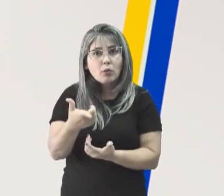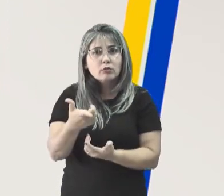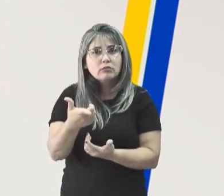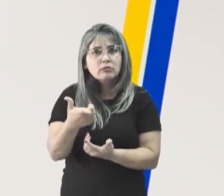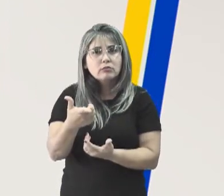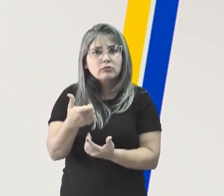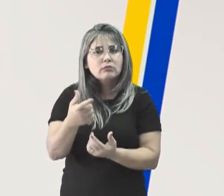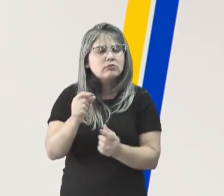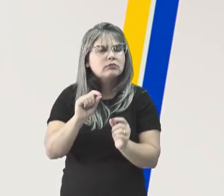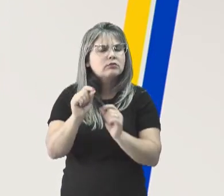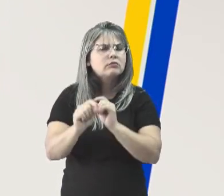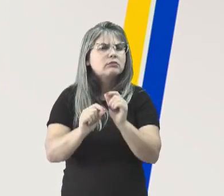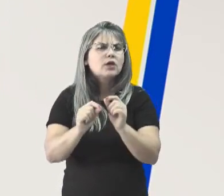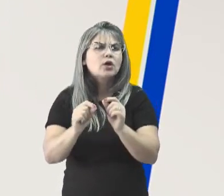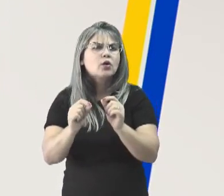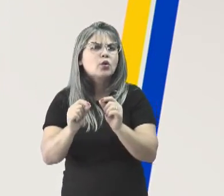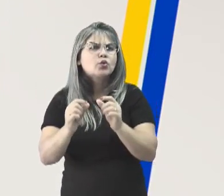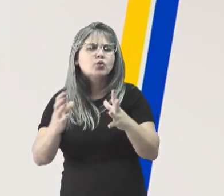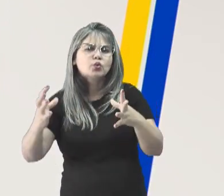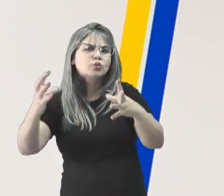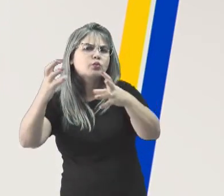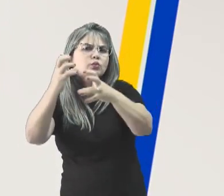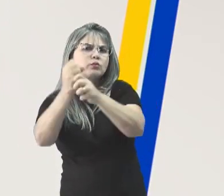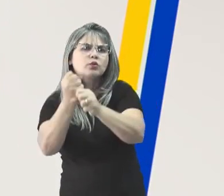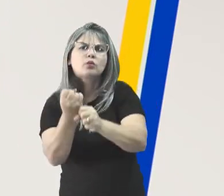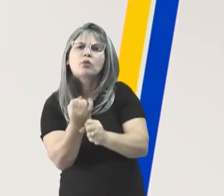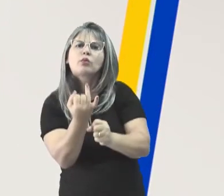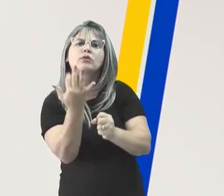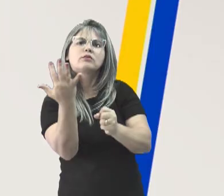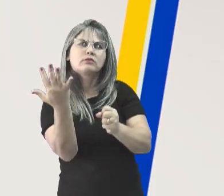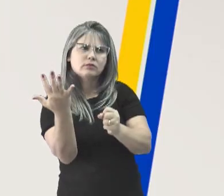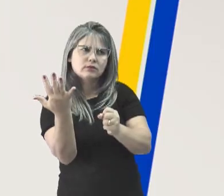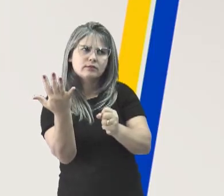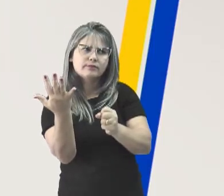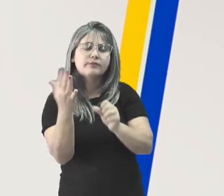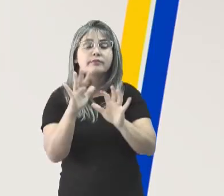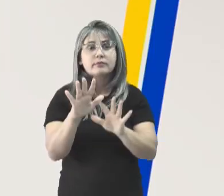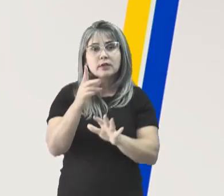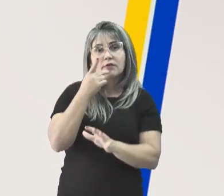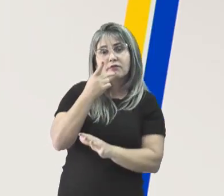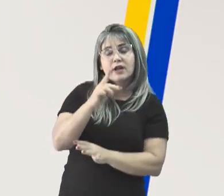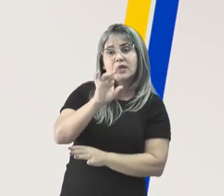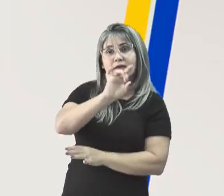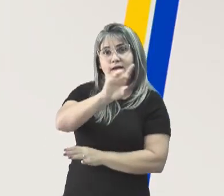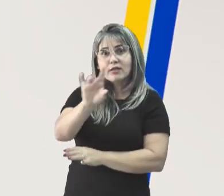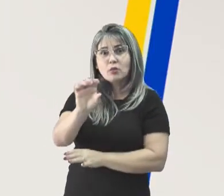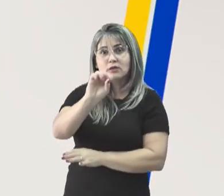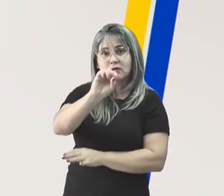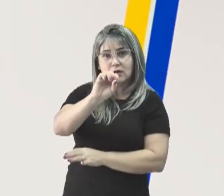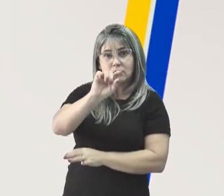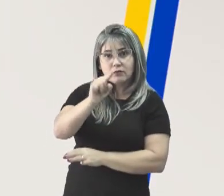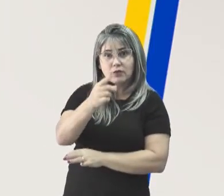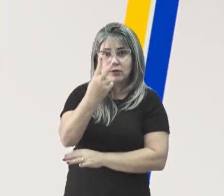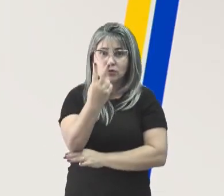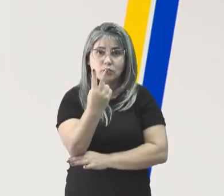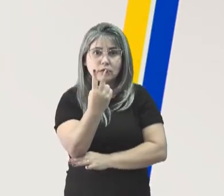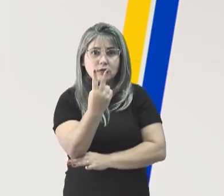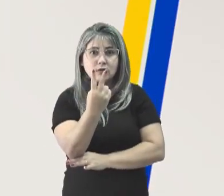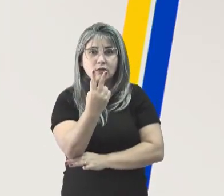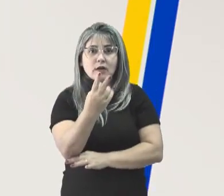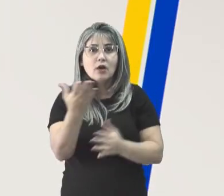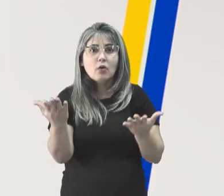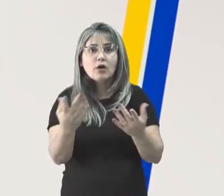para mililitro. Então, já que ele me disse que cada gota é 0,2 mililitros, então basta multiplicar cada uma das 30 gotas